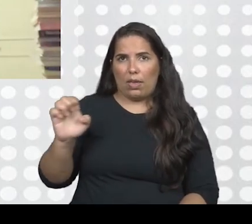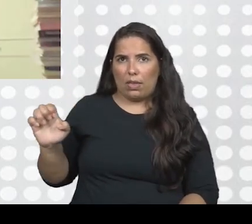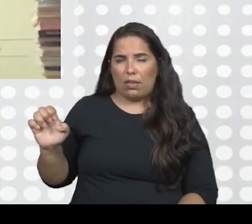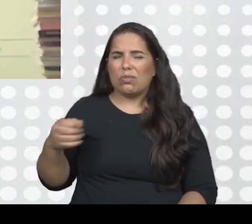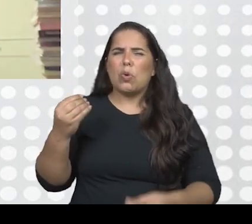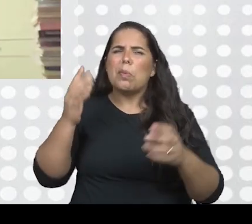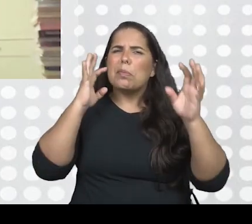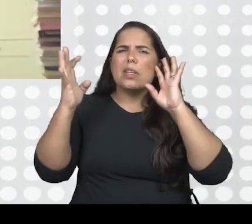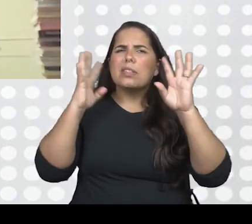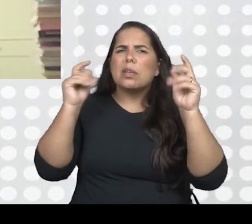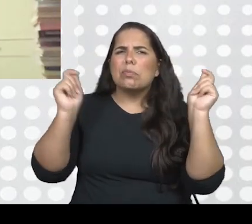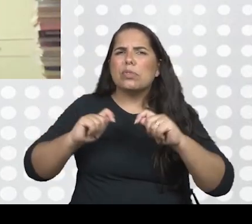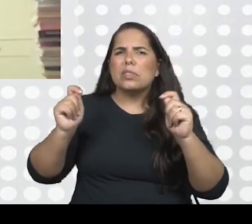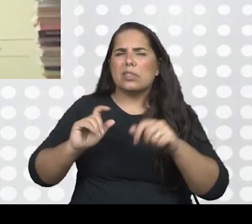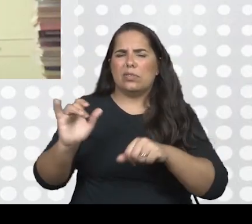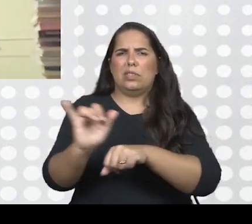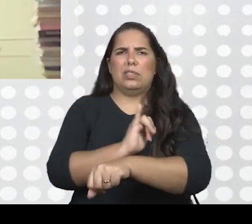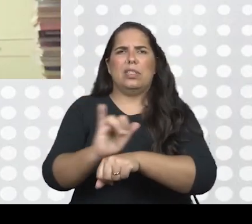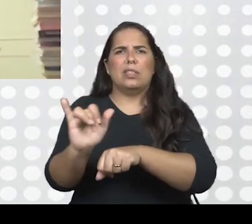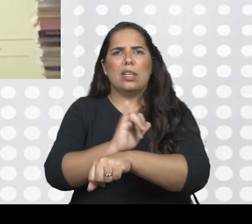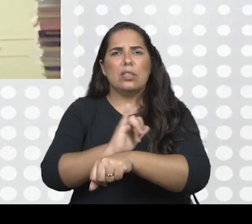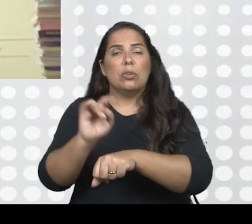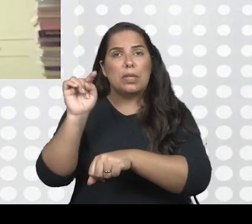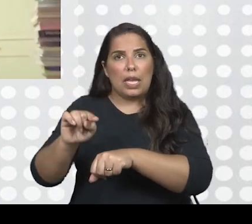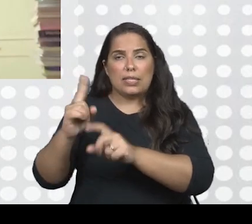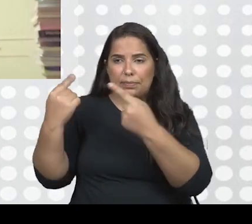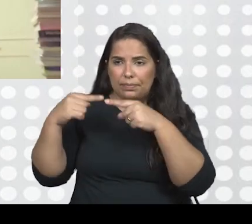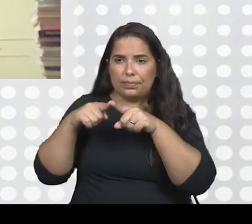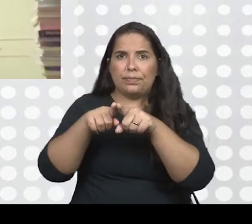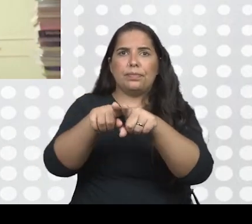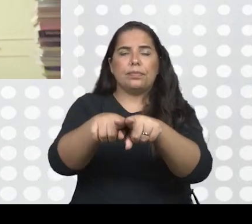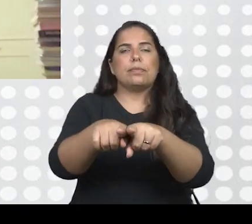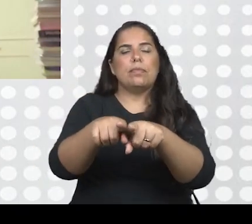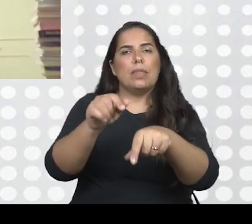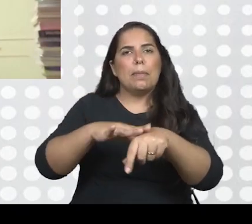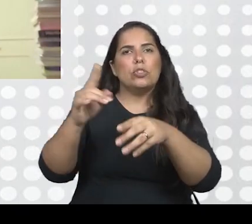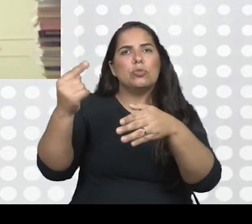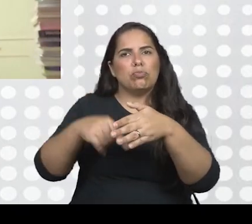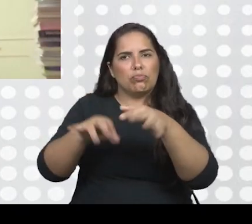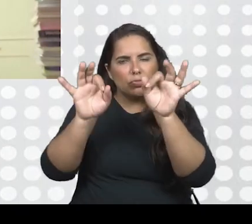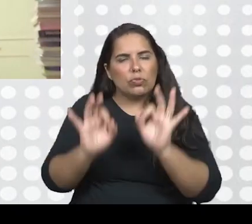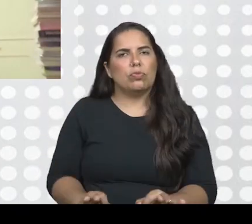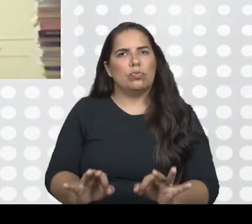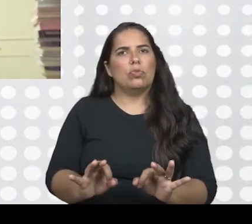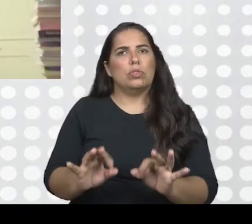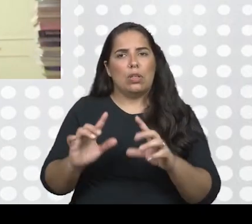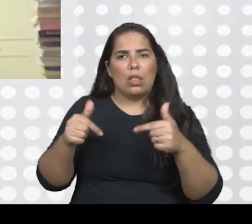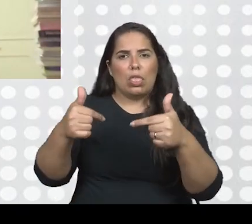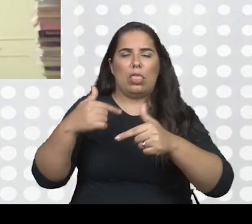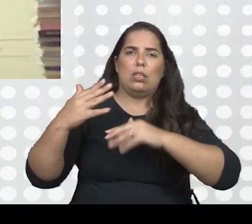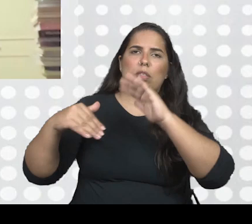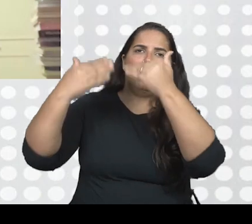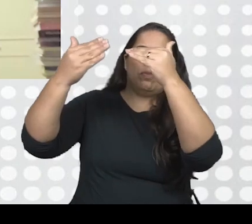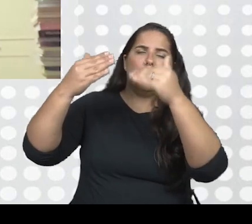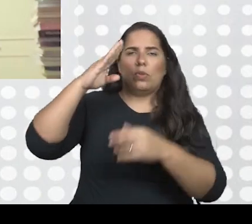Como pensar em possíveis estratégias para que essa parceria seja mais profícua em prol do